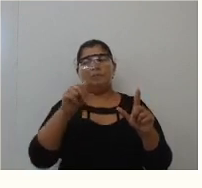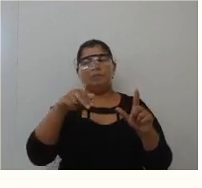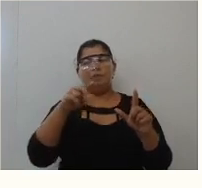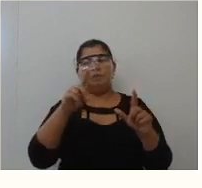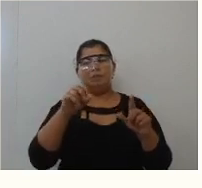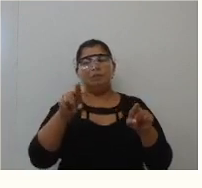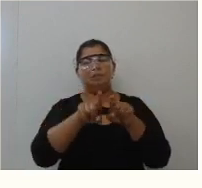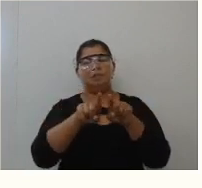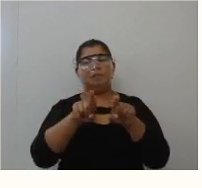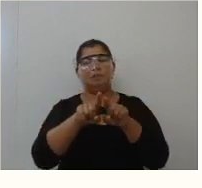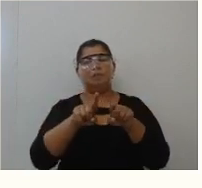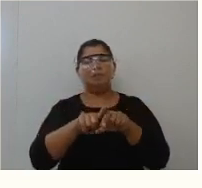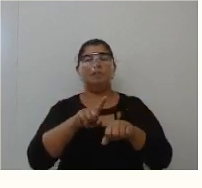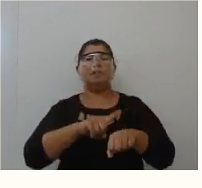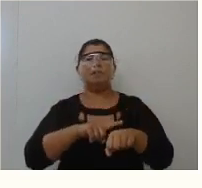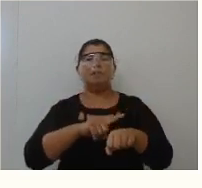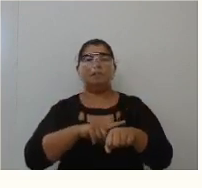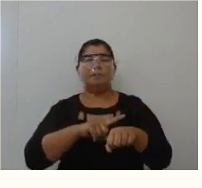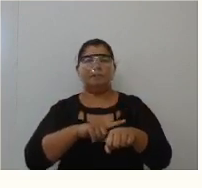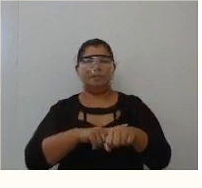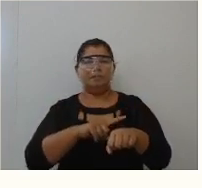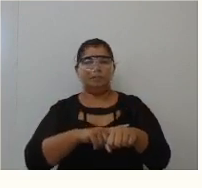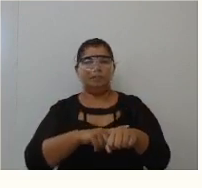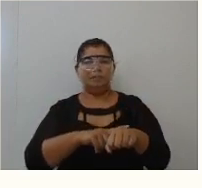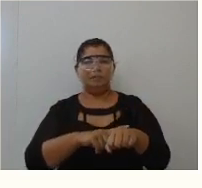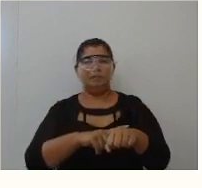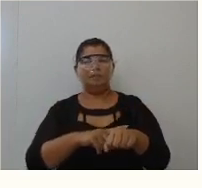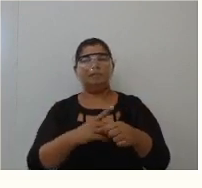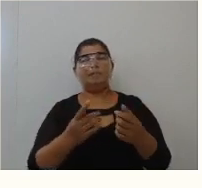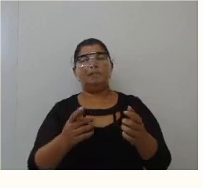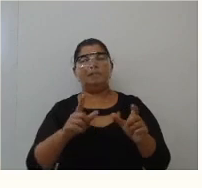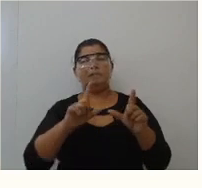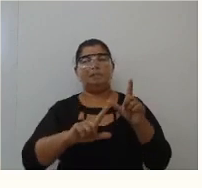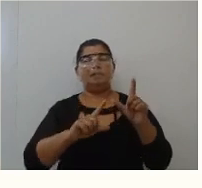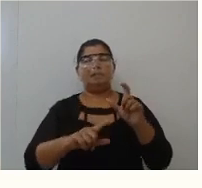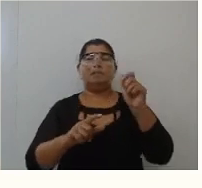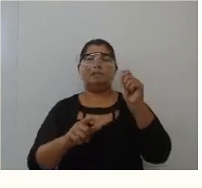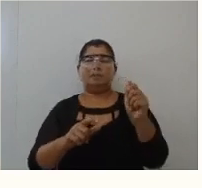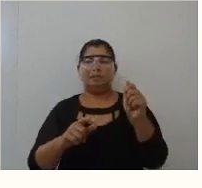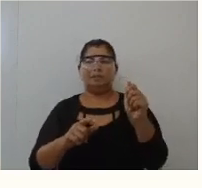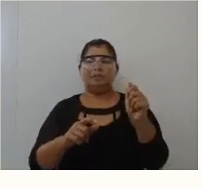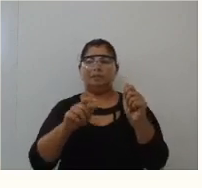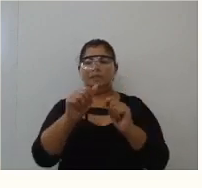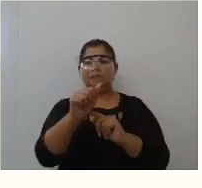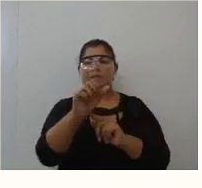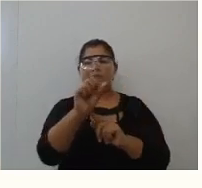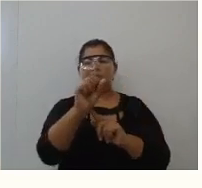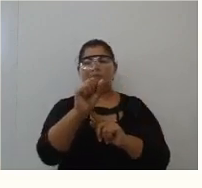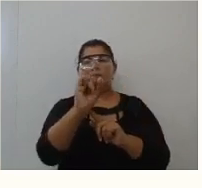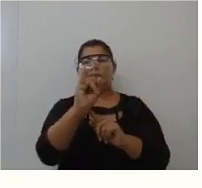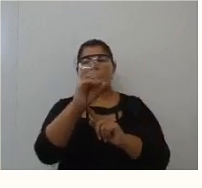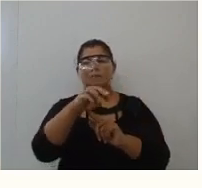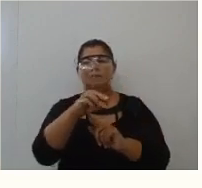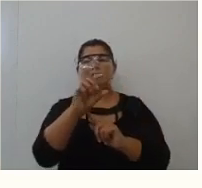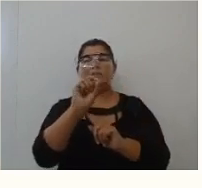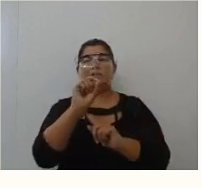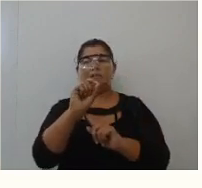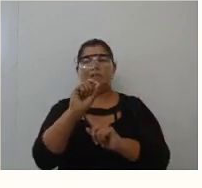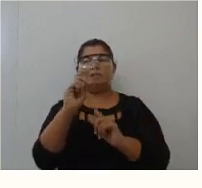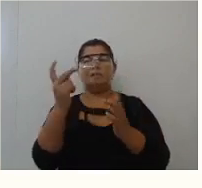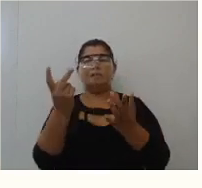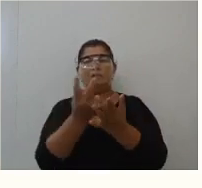isso? Então, a resposta certa é a letra A. Assim que ocorreu o encontro entre